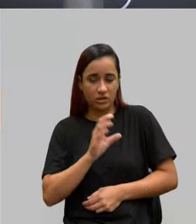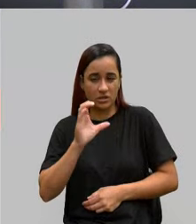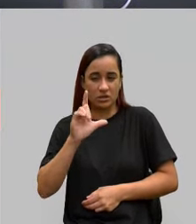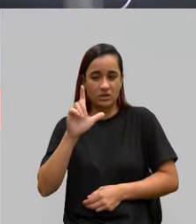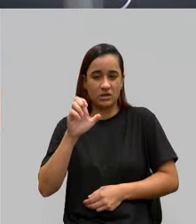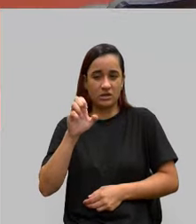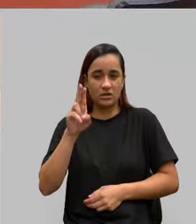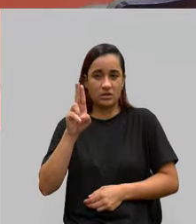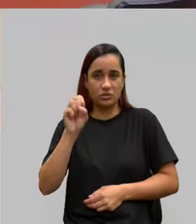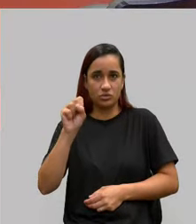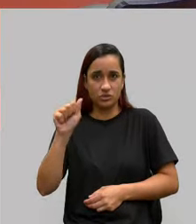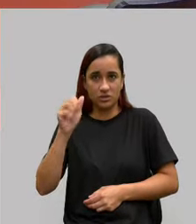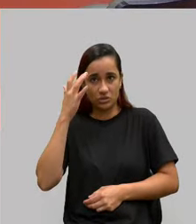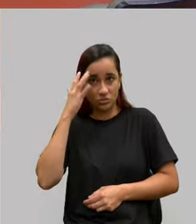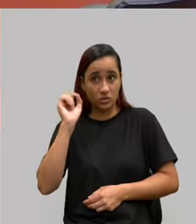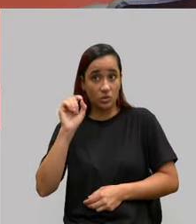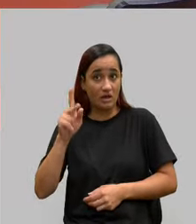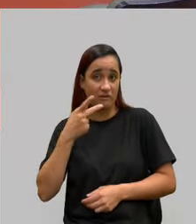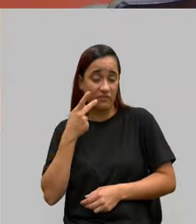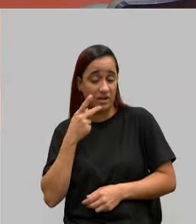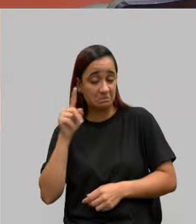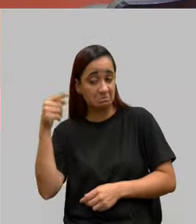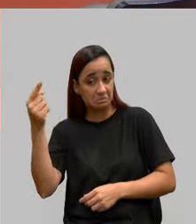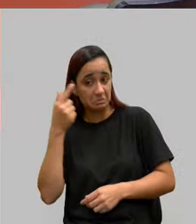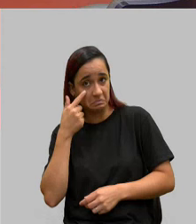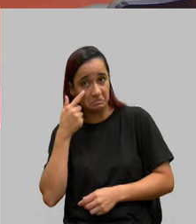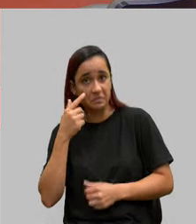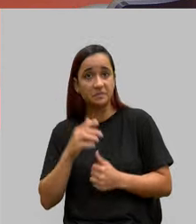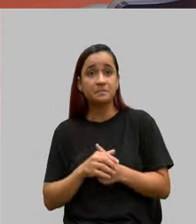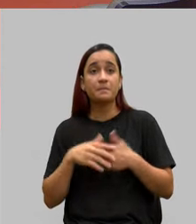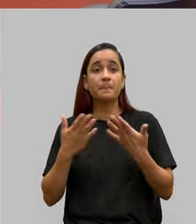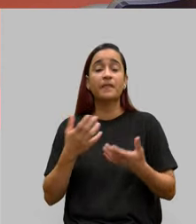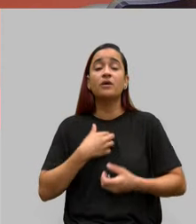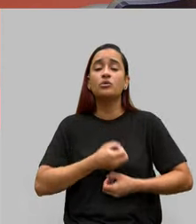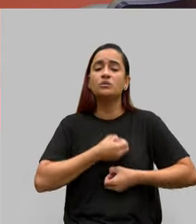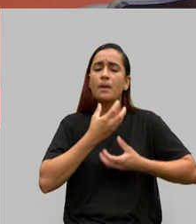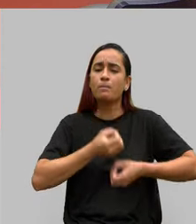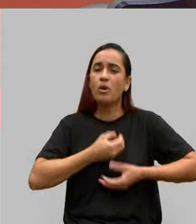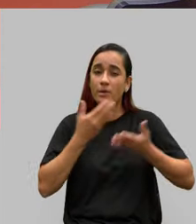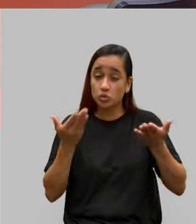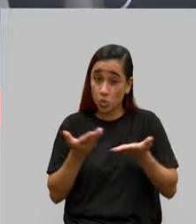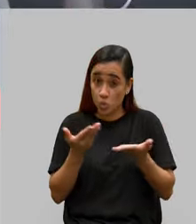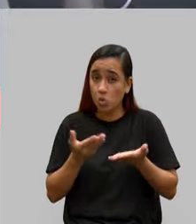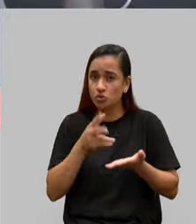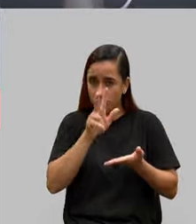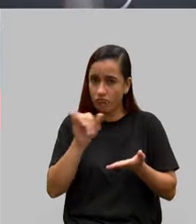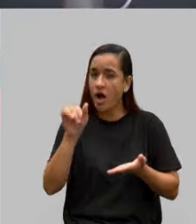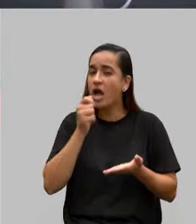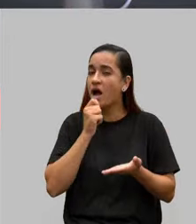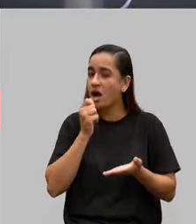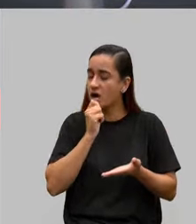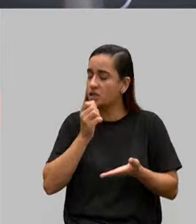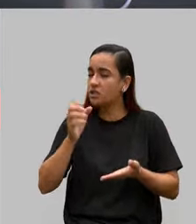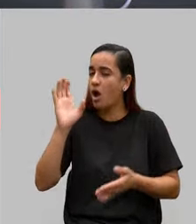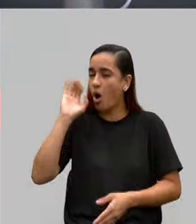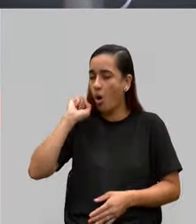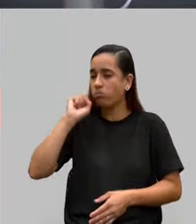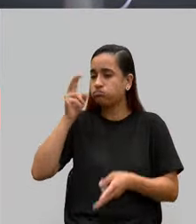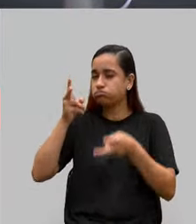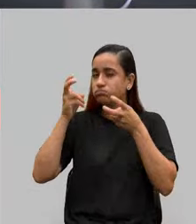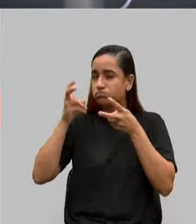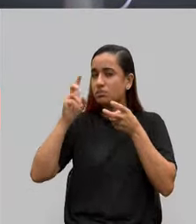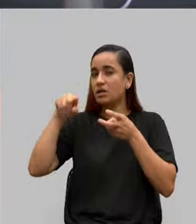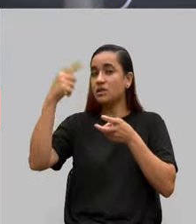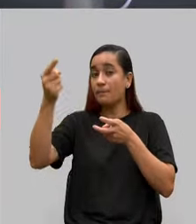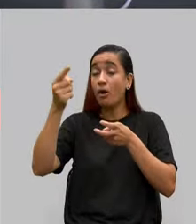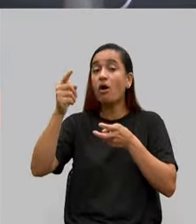fazer quando ela P chegar nesse microfone os depoimentos que hoje escutaremos revelarão havia